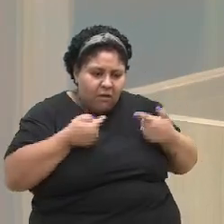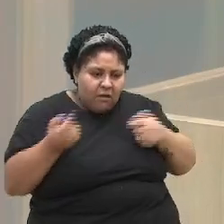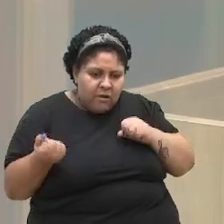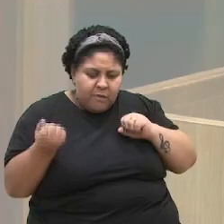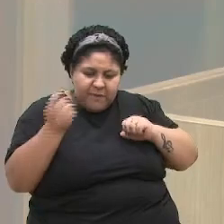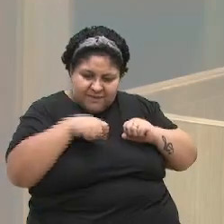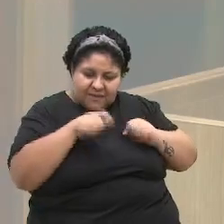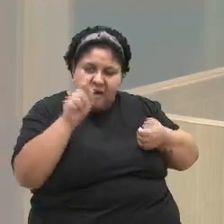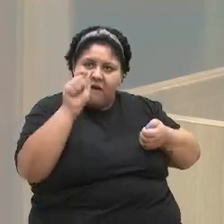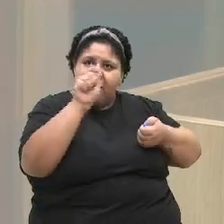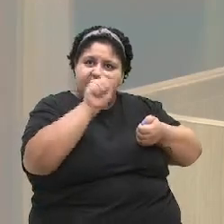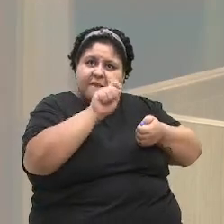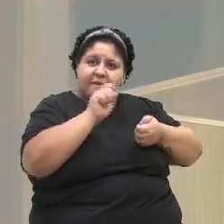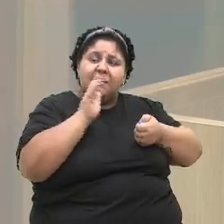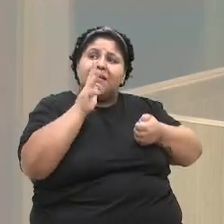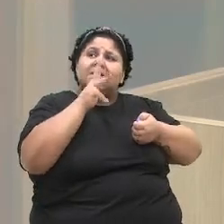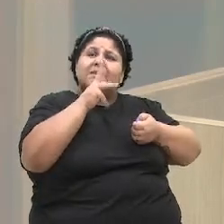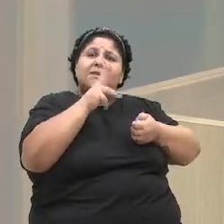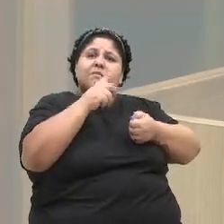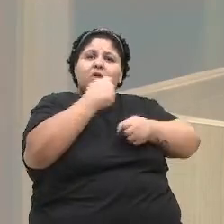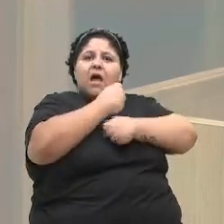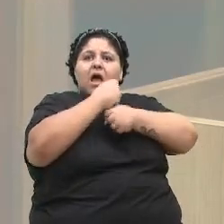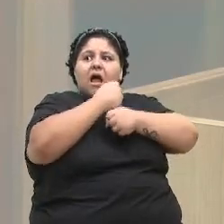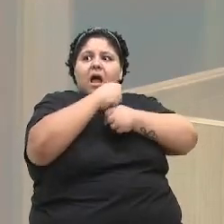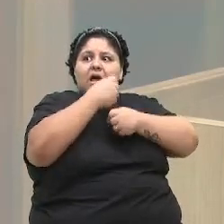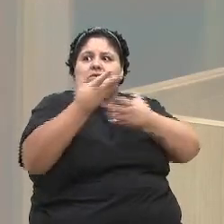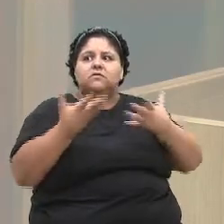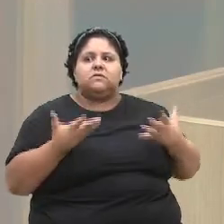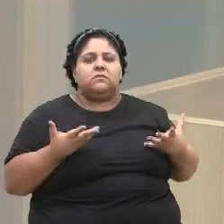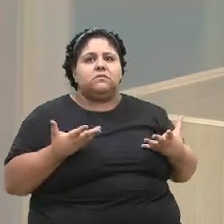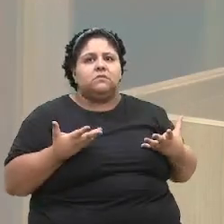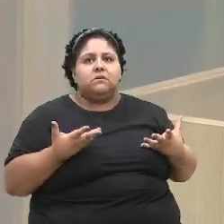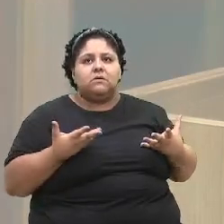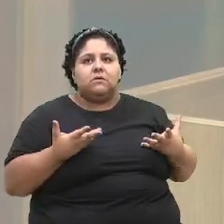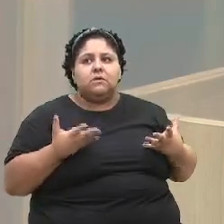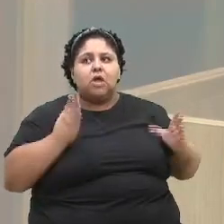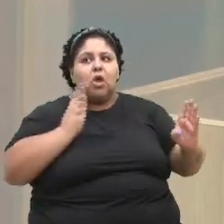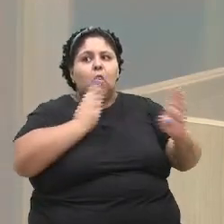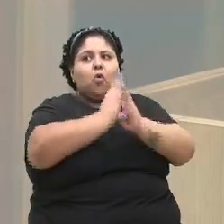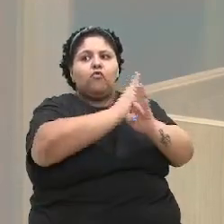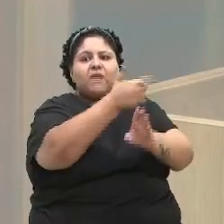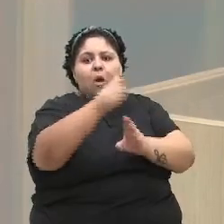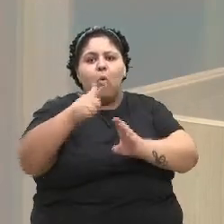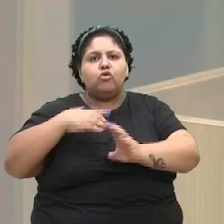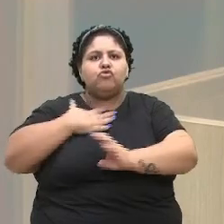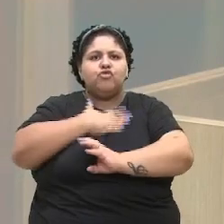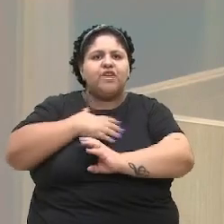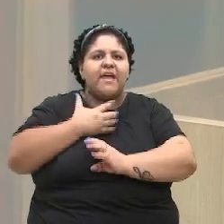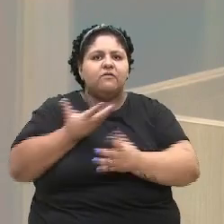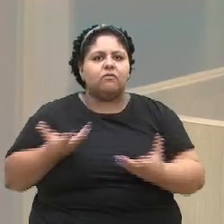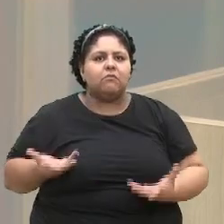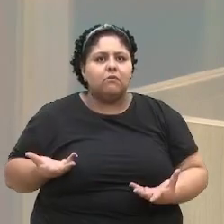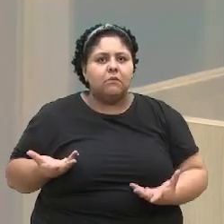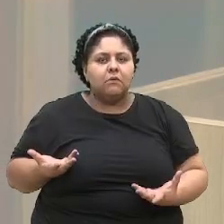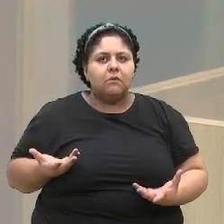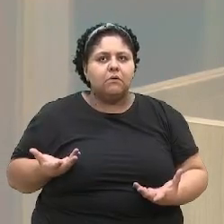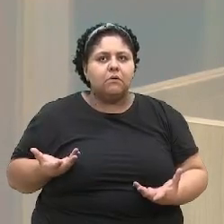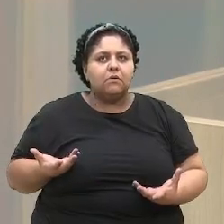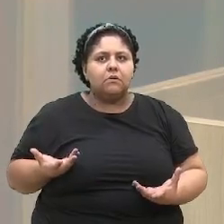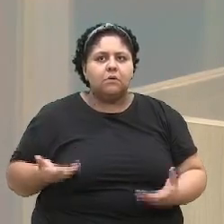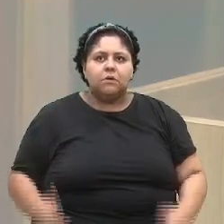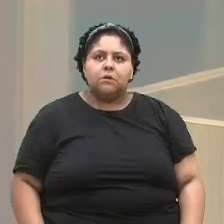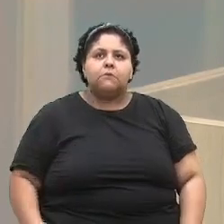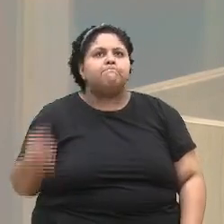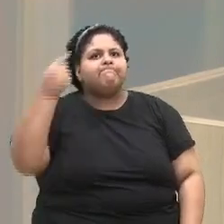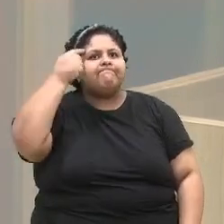deveria demorar anos para ser implantada para encontrar uma outra forma